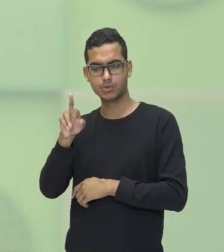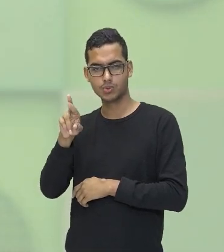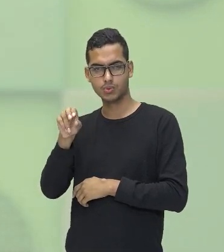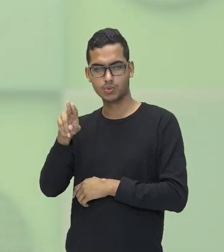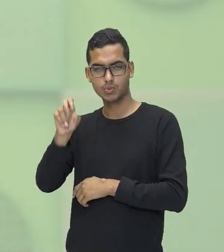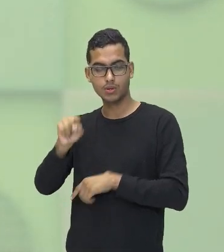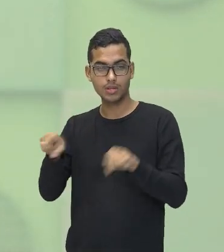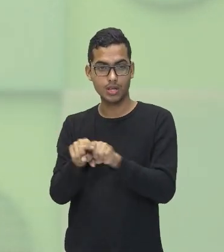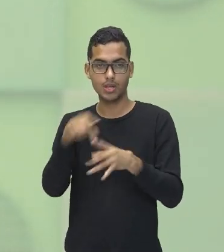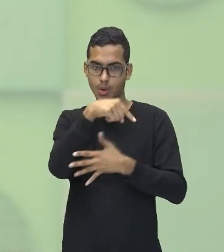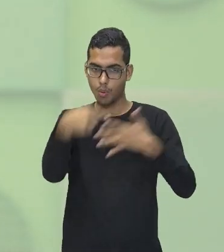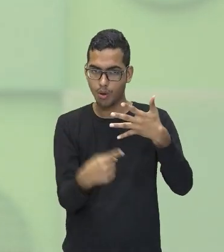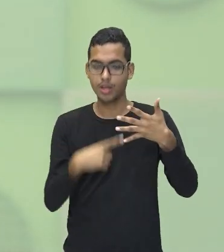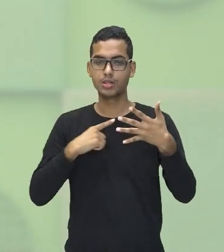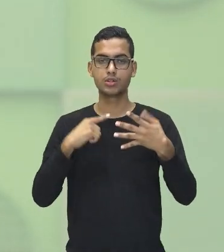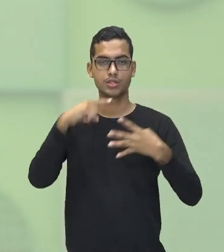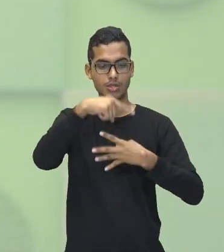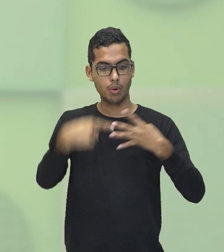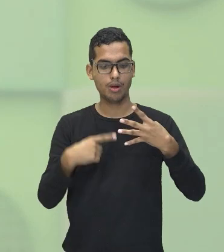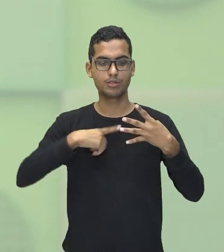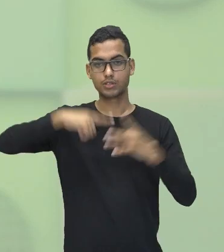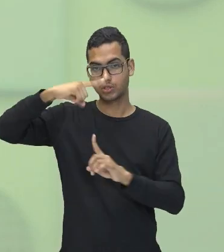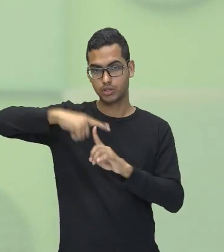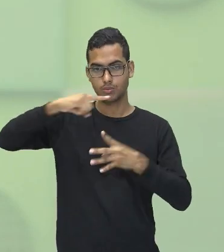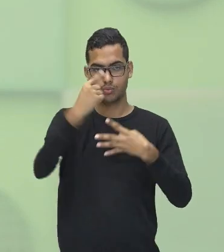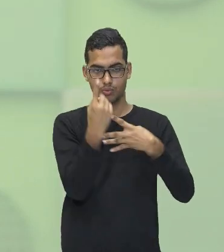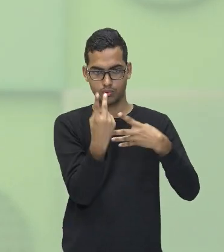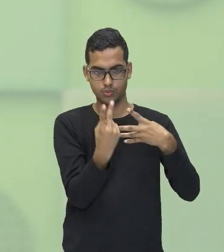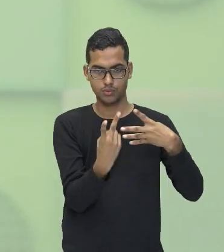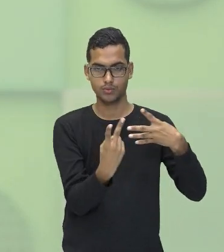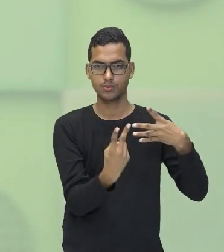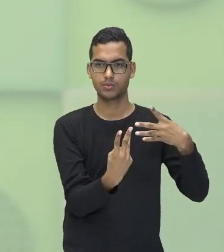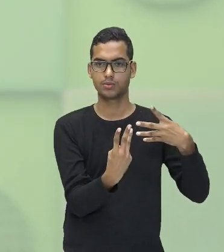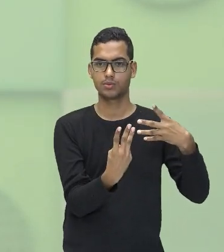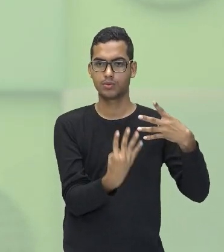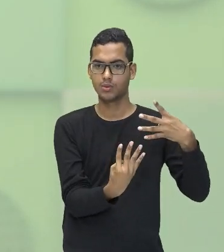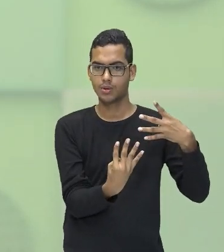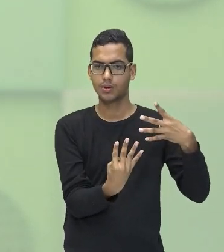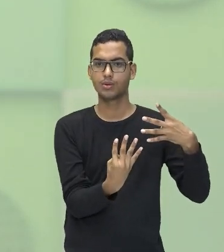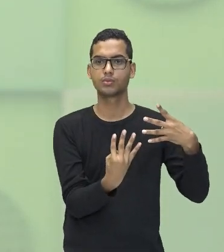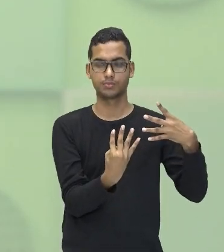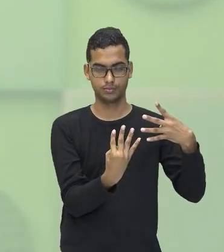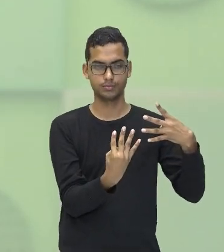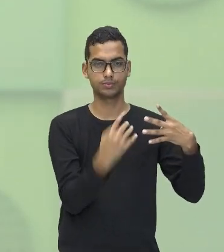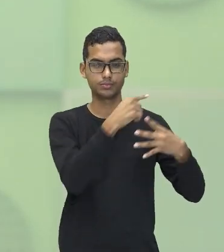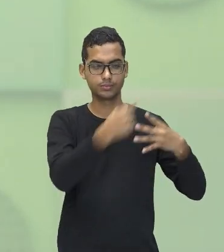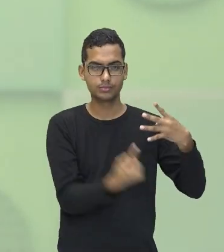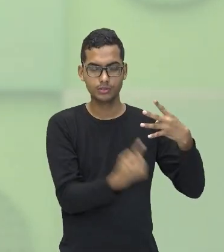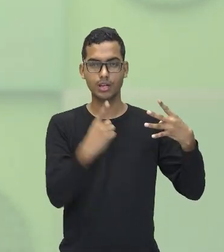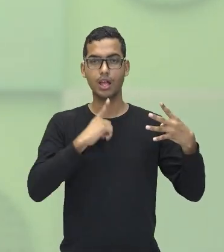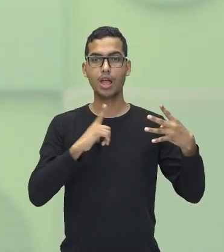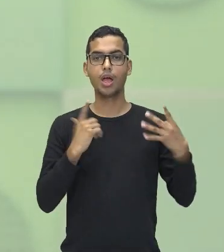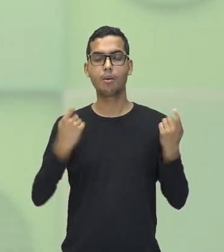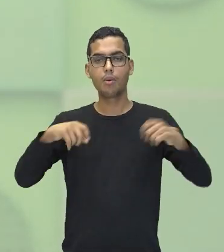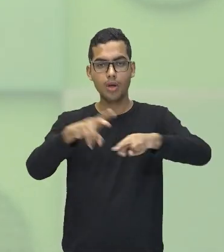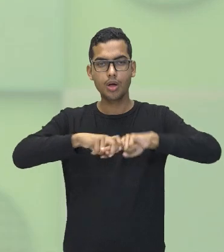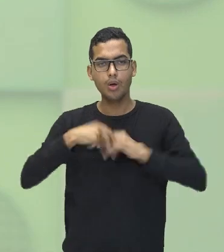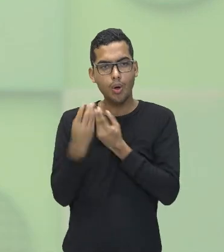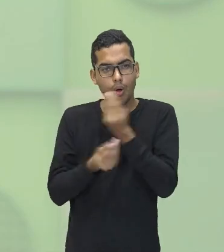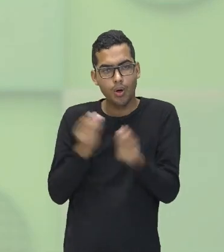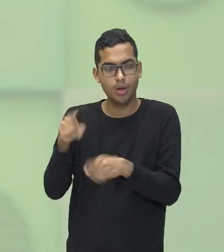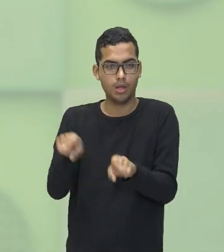1, 2, 3 e 4. Ela é classificada como arbovírus, porque ela é transmitida através